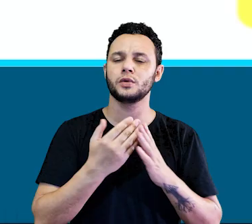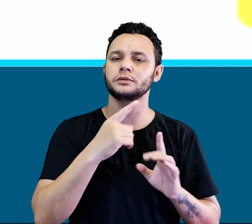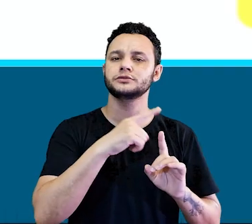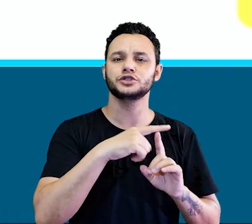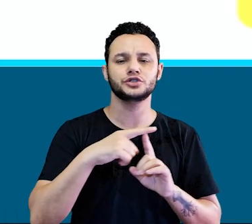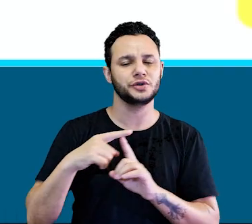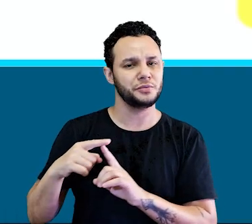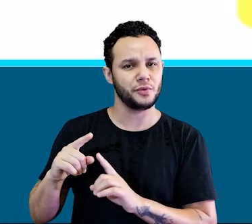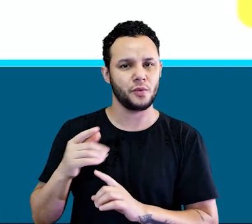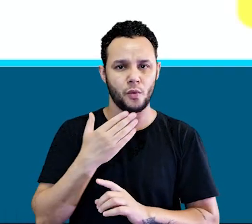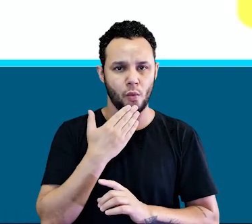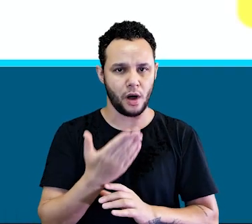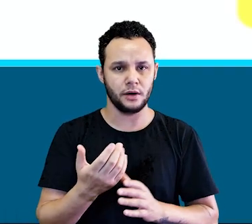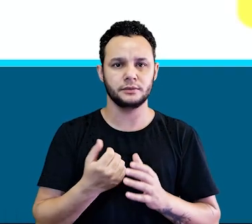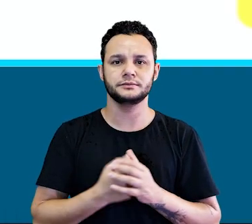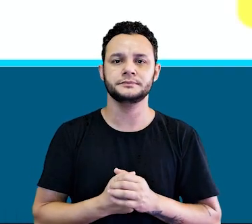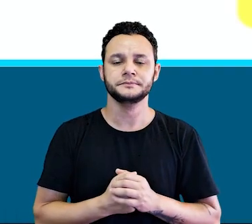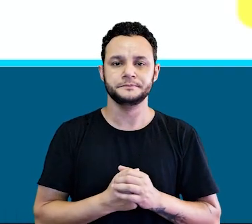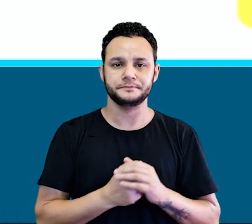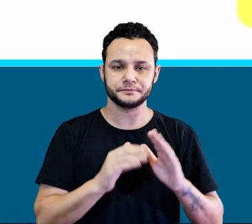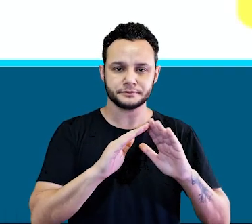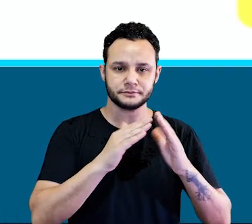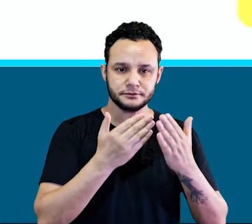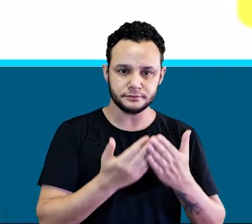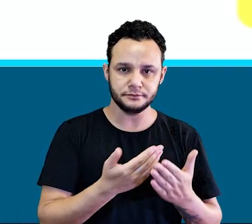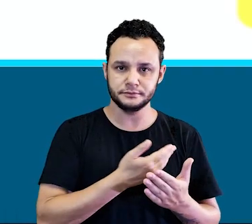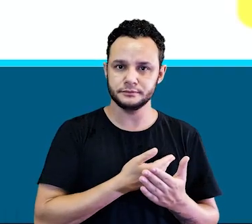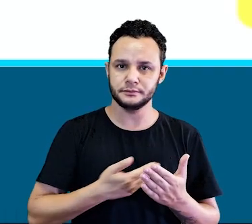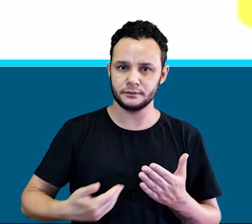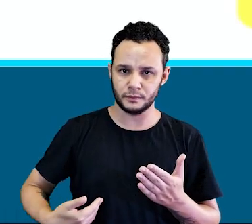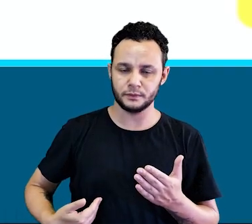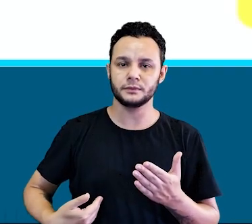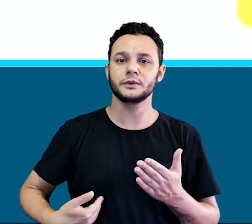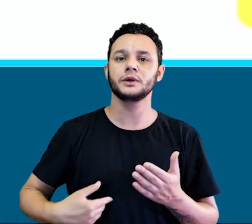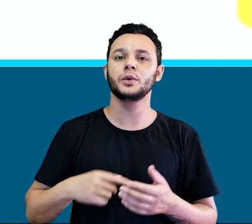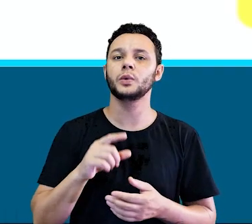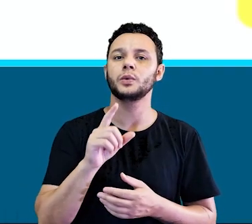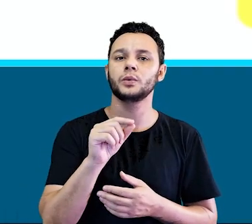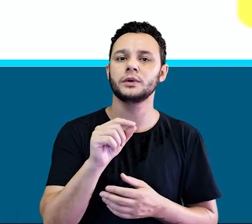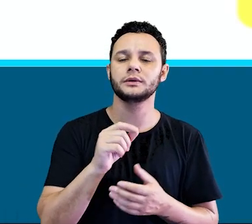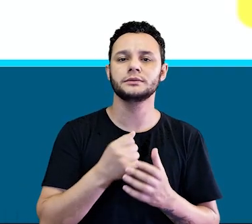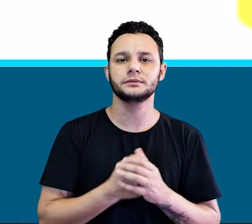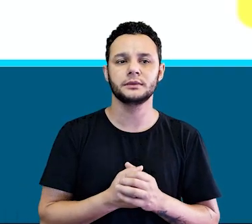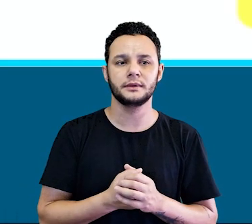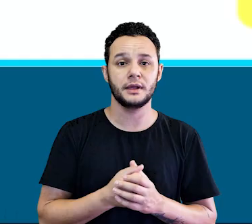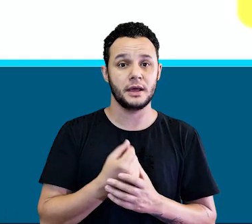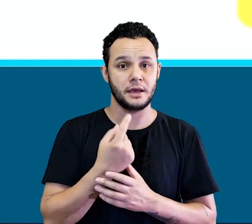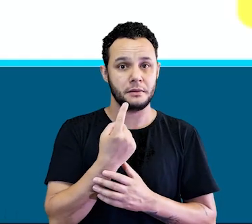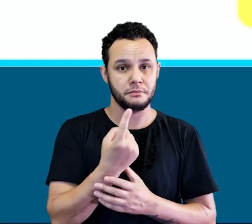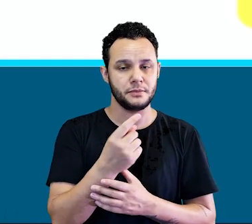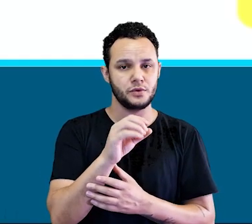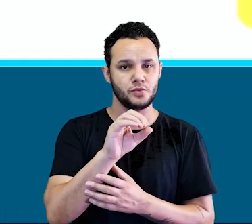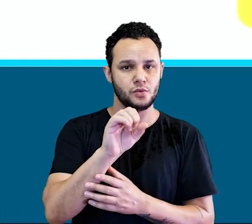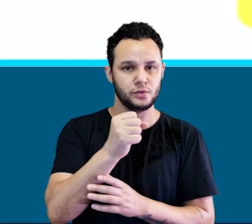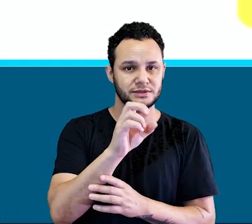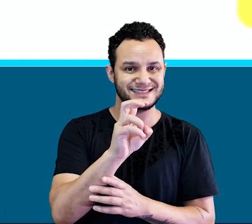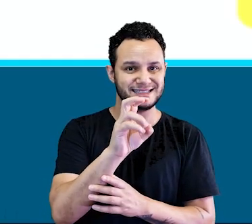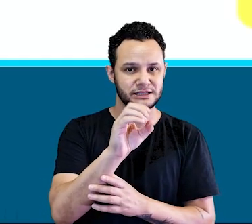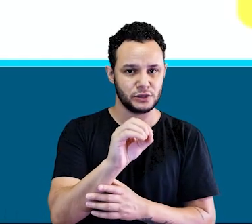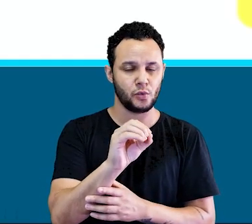o tipo de escola, né? Nas escolas públicas com a unidade executora urbana, né? A gente vai ter aí o valor